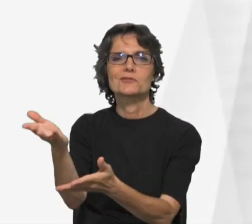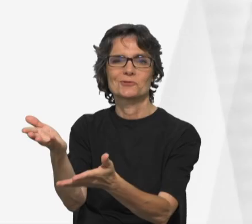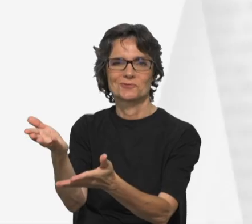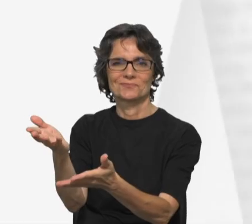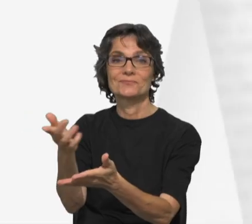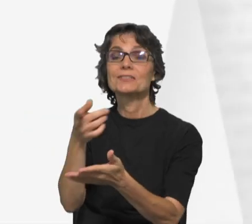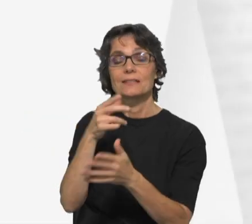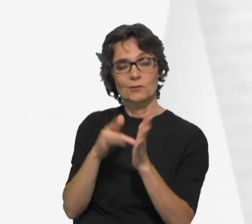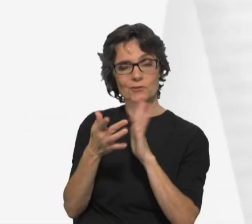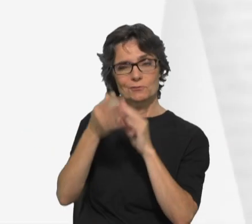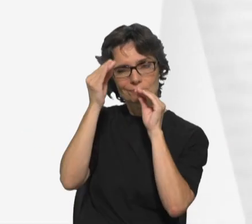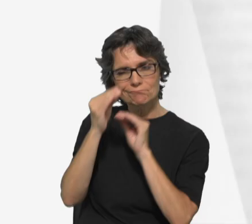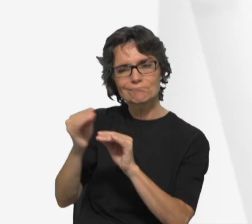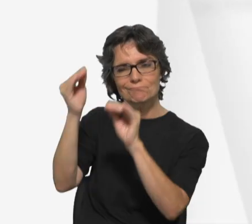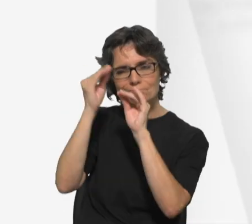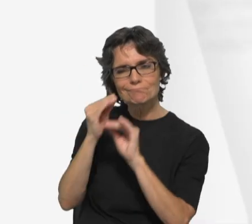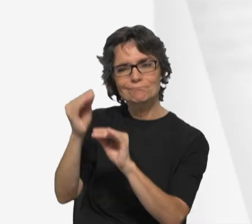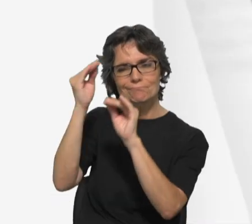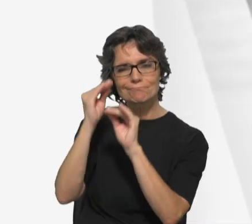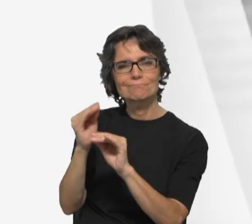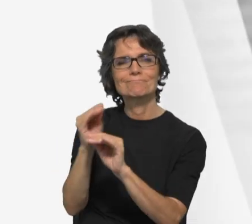a ensinar-lhes muitas coisas.